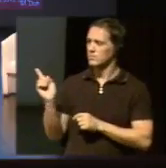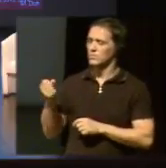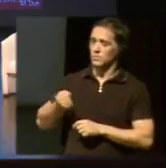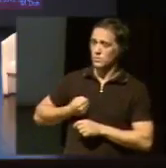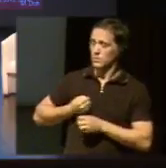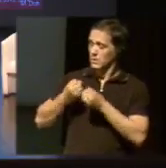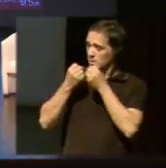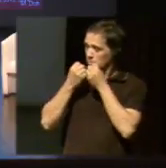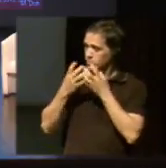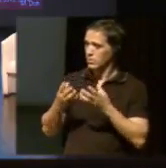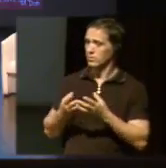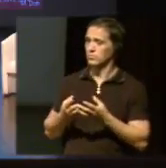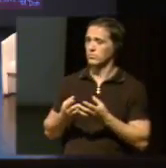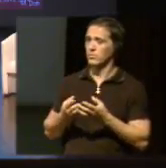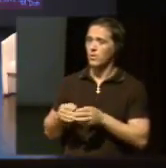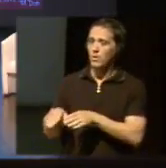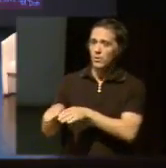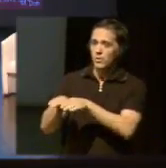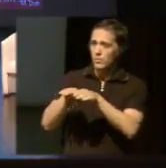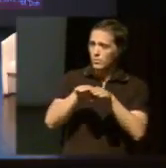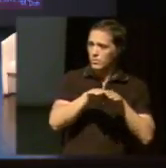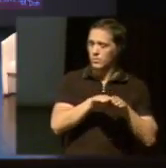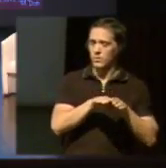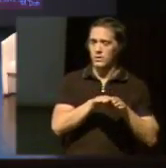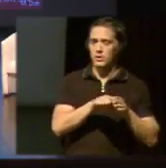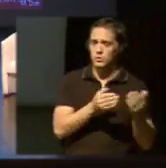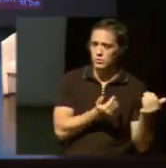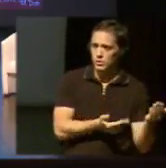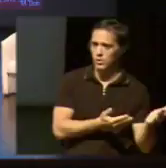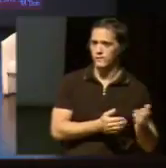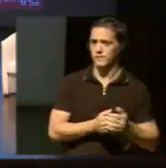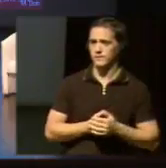bons, são comparáveis com os de pessoas jovens.